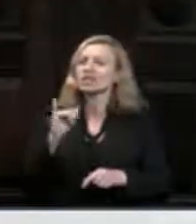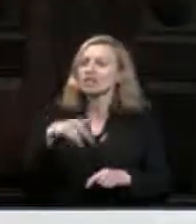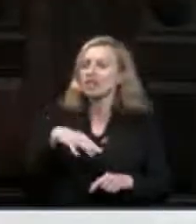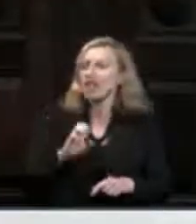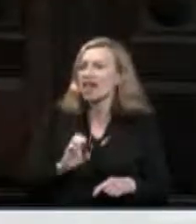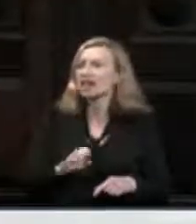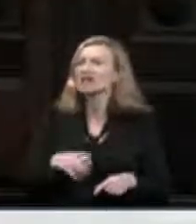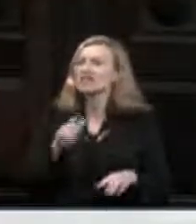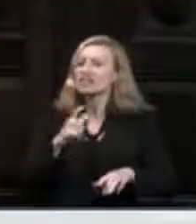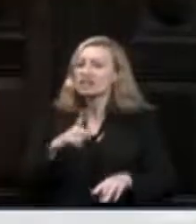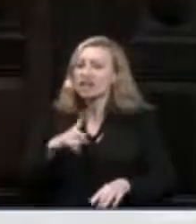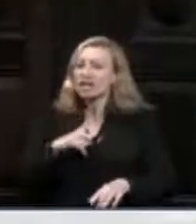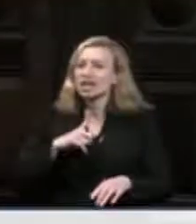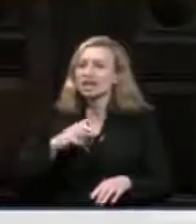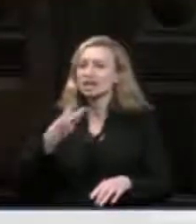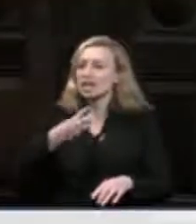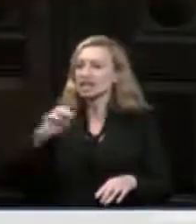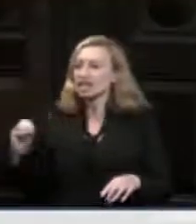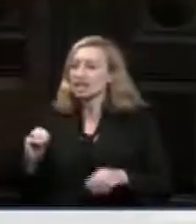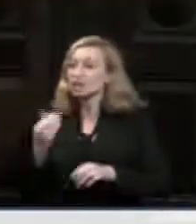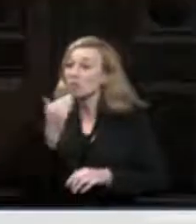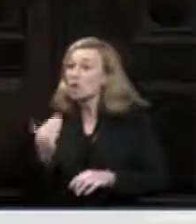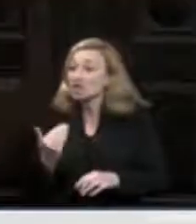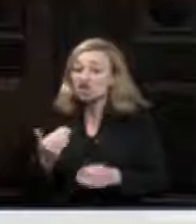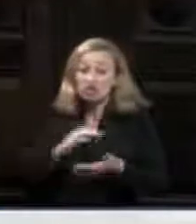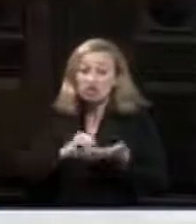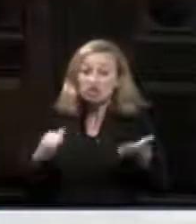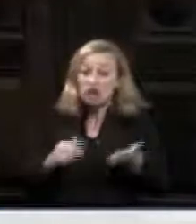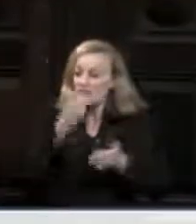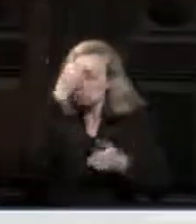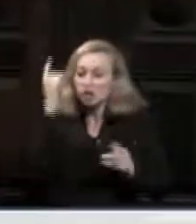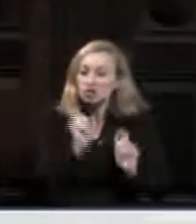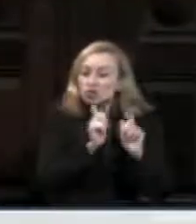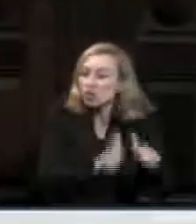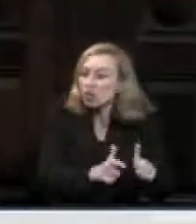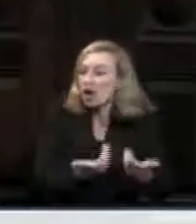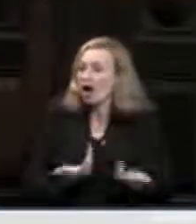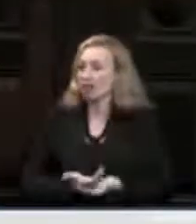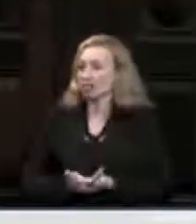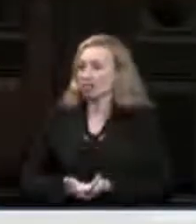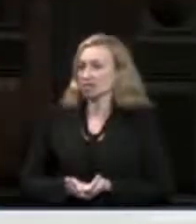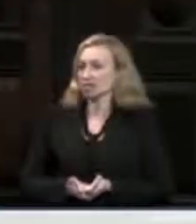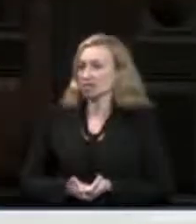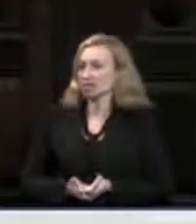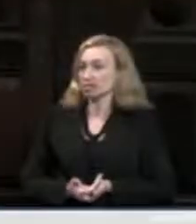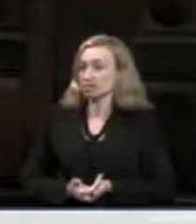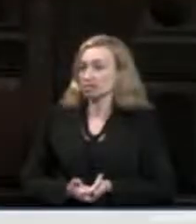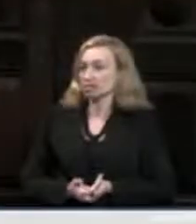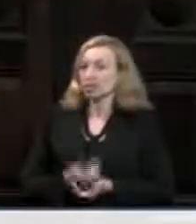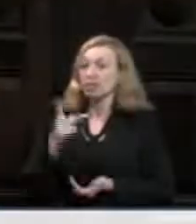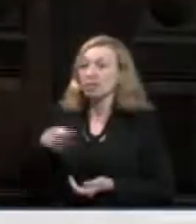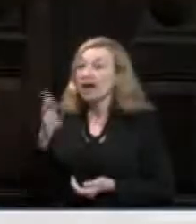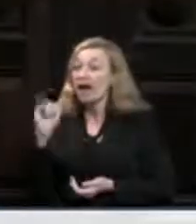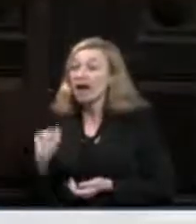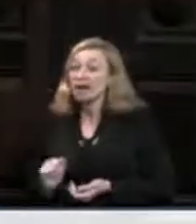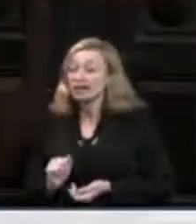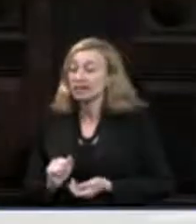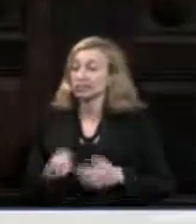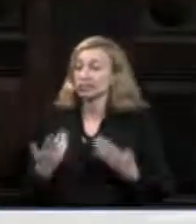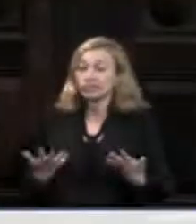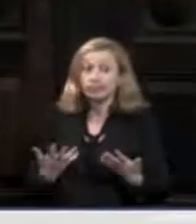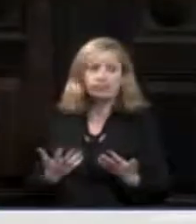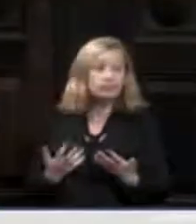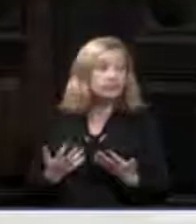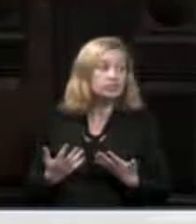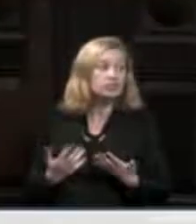tem 300 pedidos de desafetação de área, em praias, costões rochosos, meio à restinga,